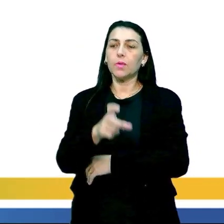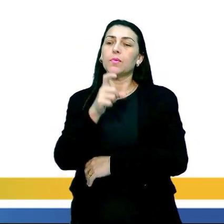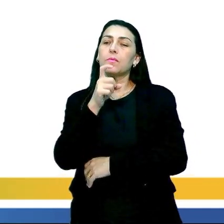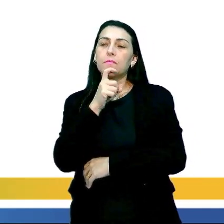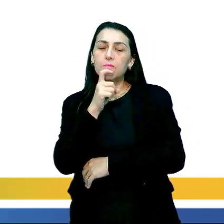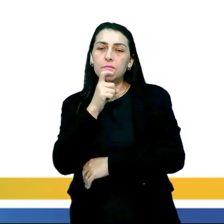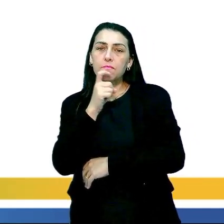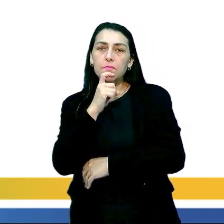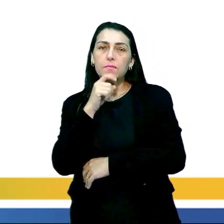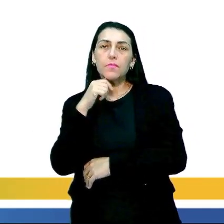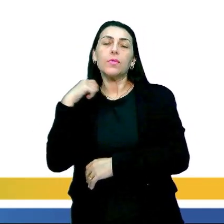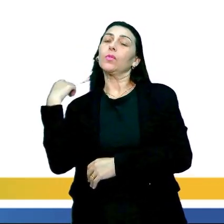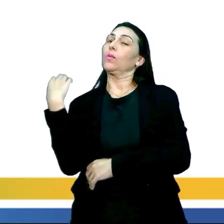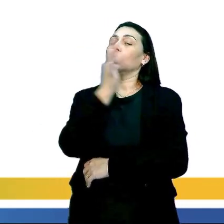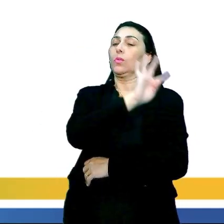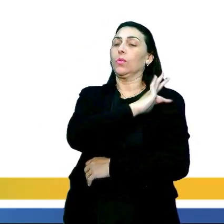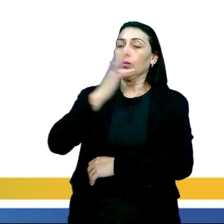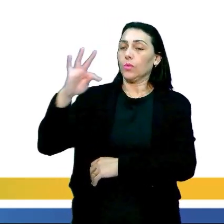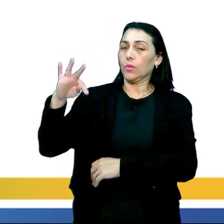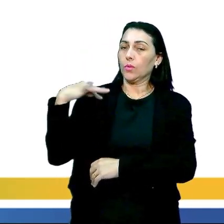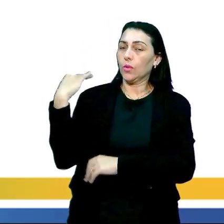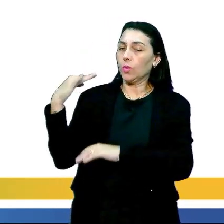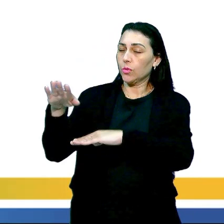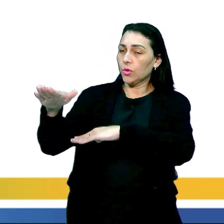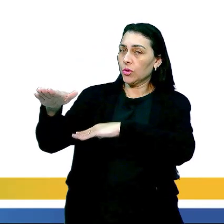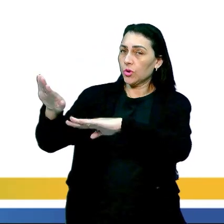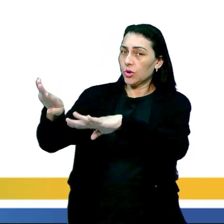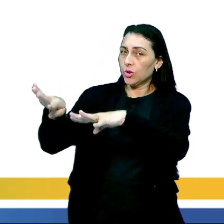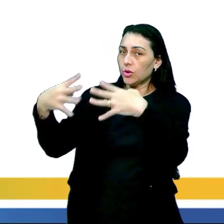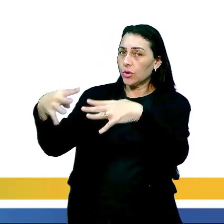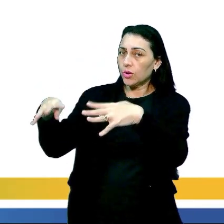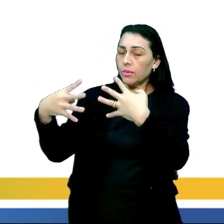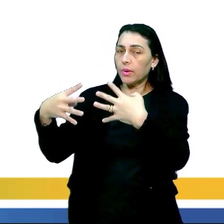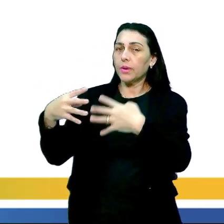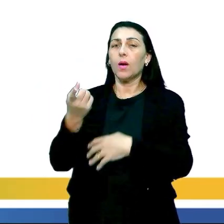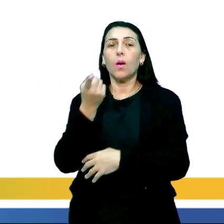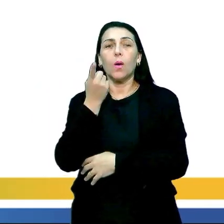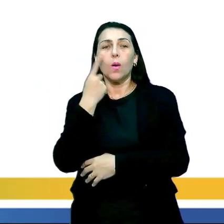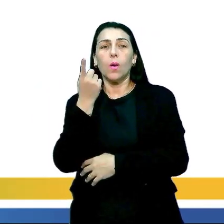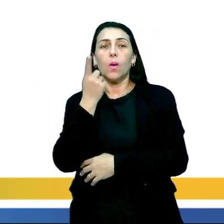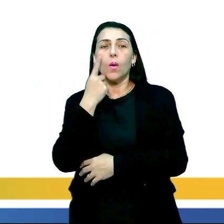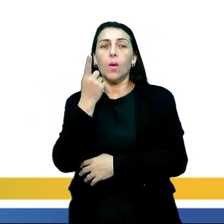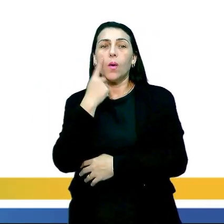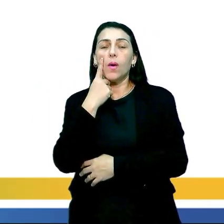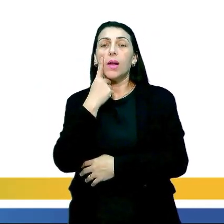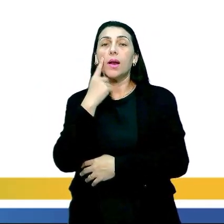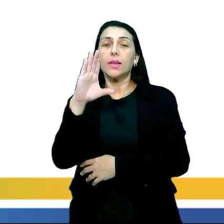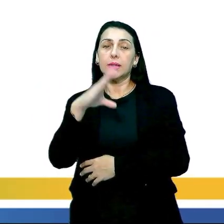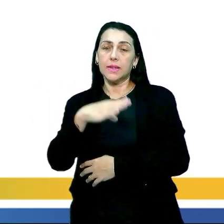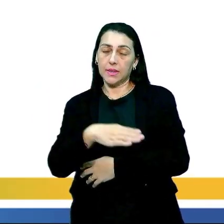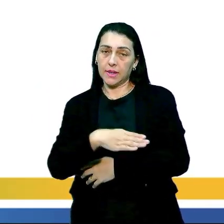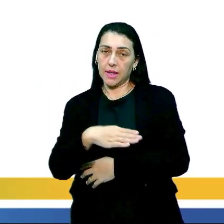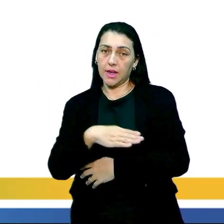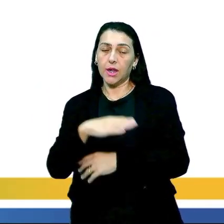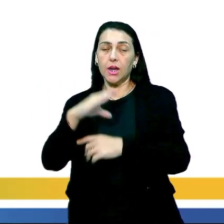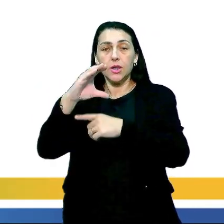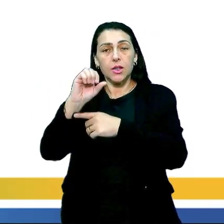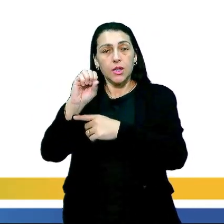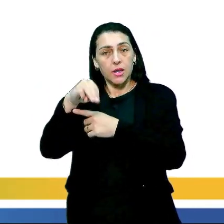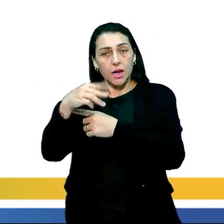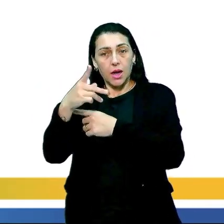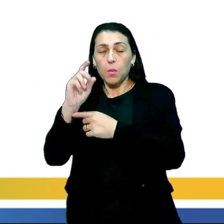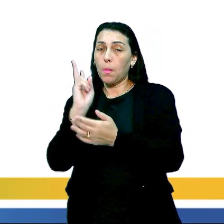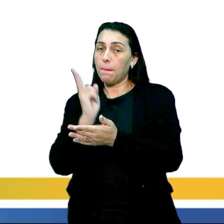uma forma, né, do turismo, de atrair turistas. Olha só que interessante na cidade de Campos do Jordão em um